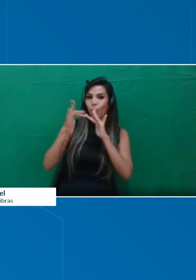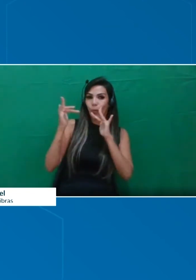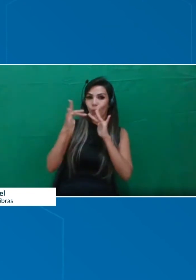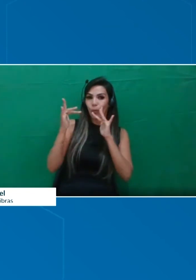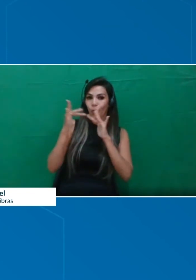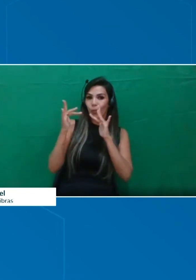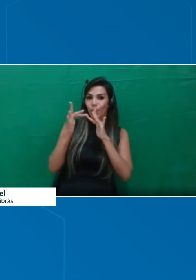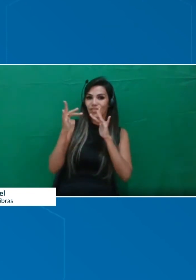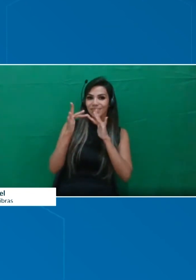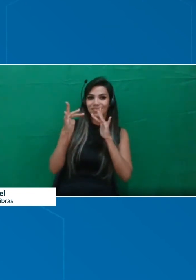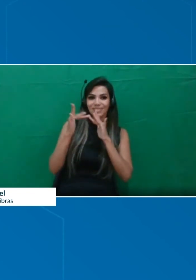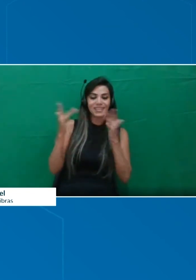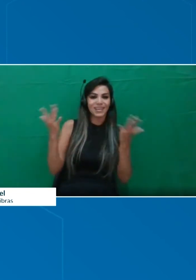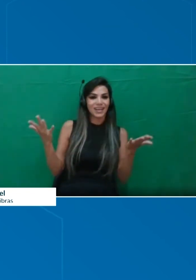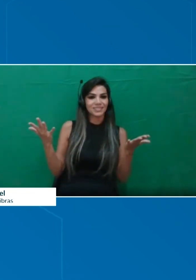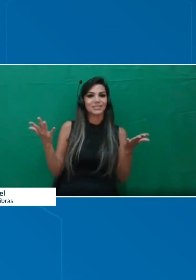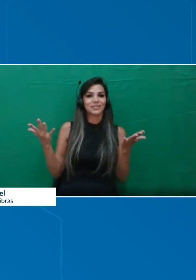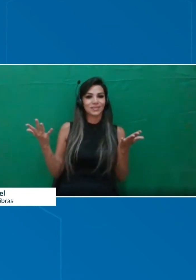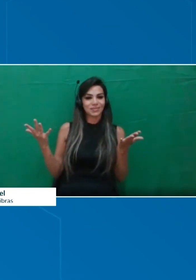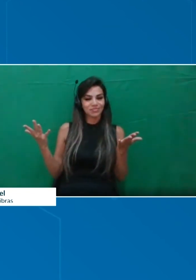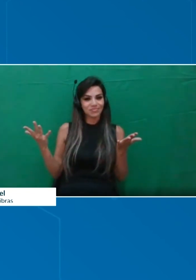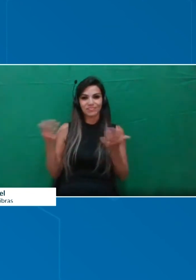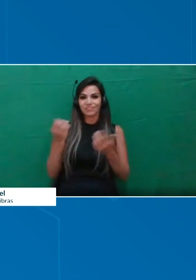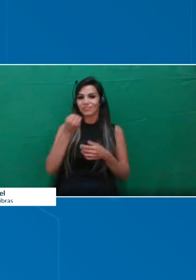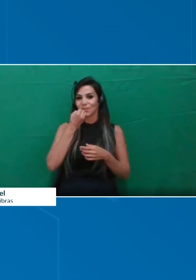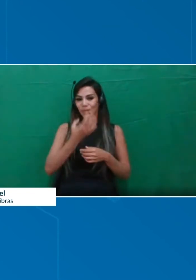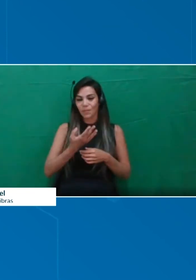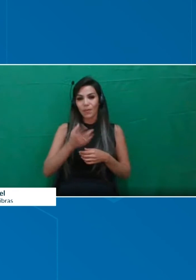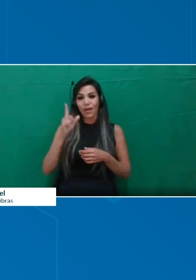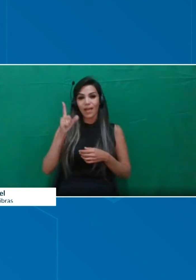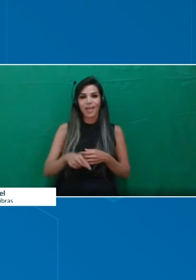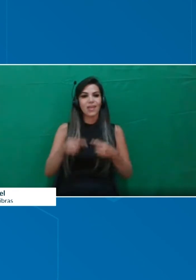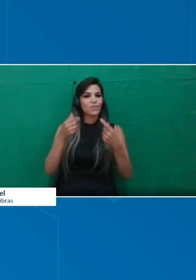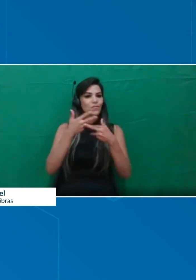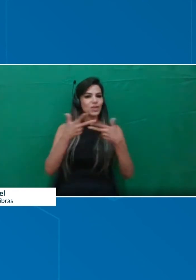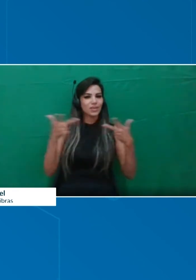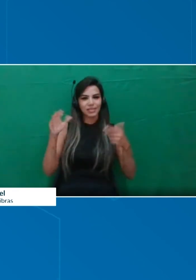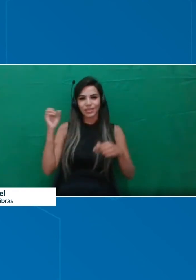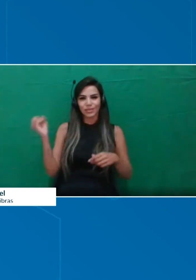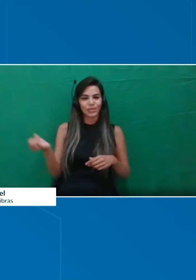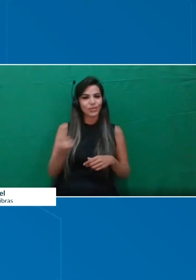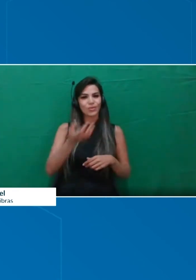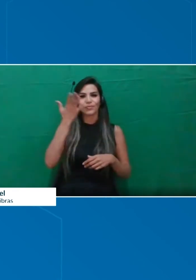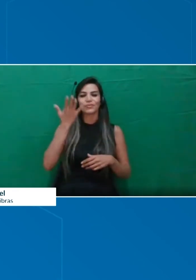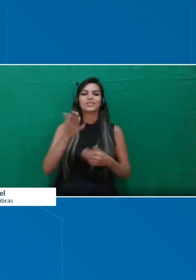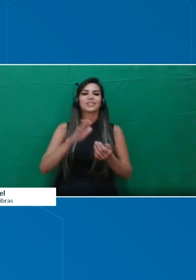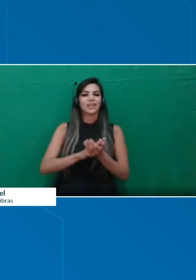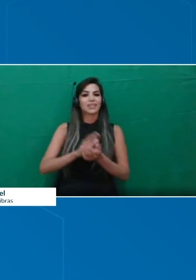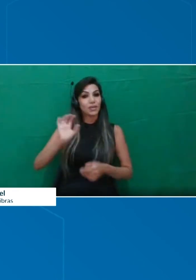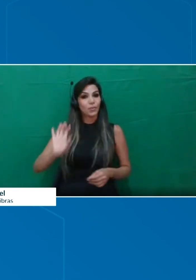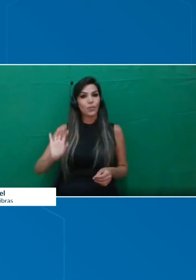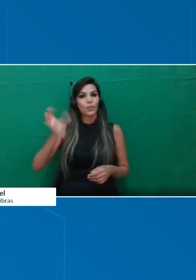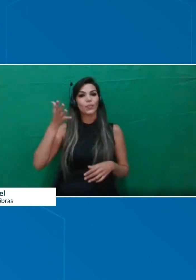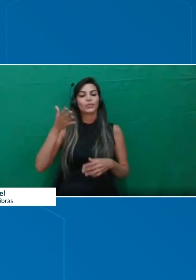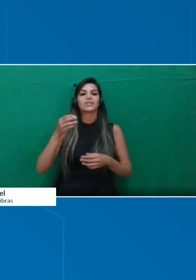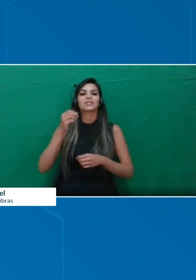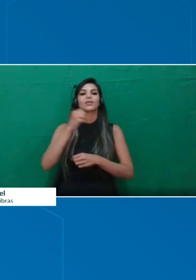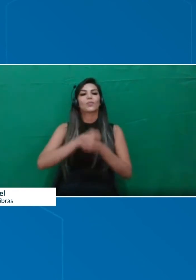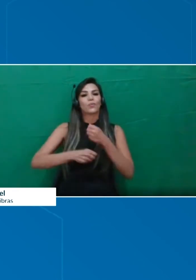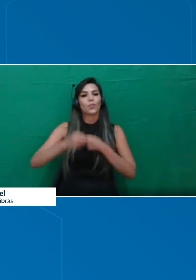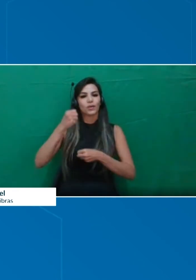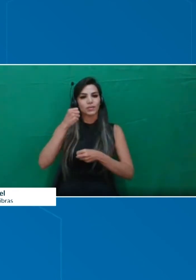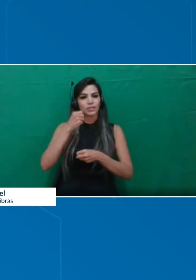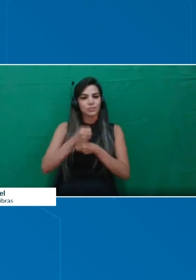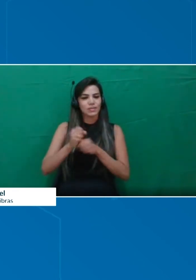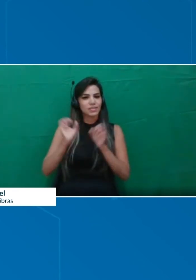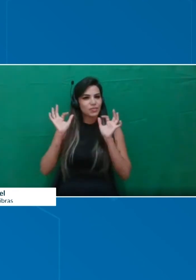o Brasil. Isso é uma novidade, é uma inovação que aconteceu agora, no final do ano passado,